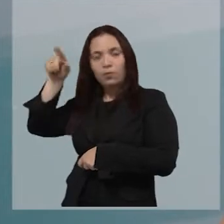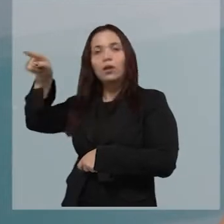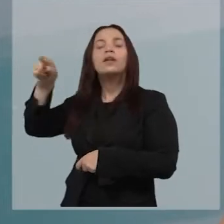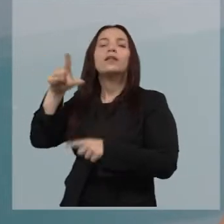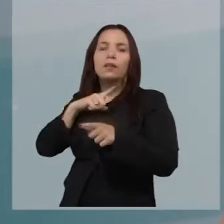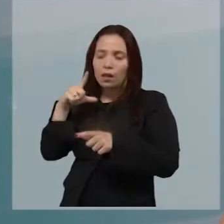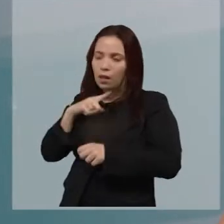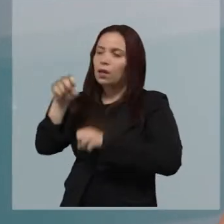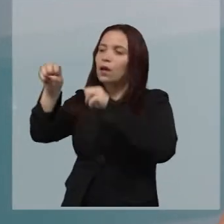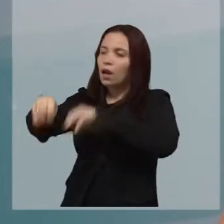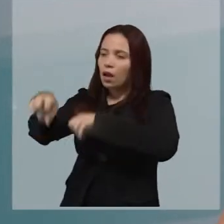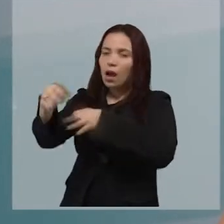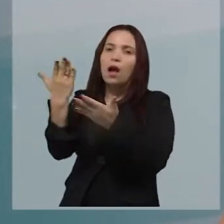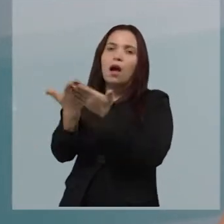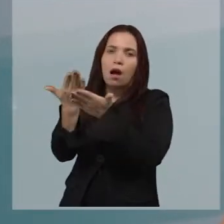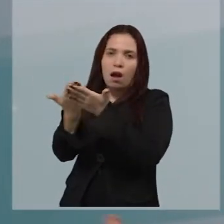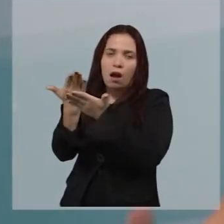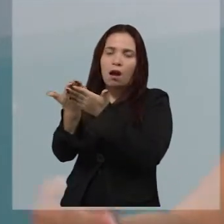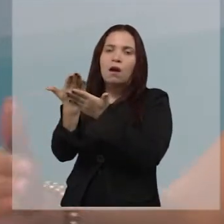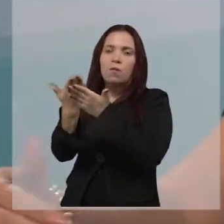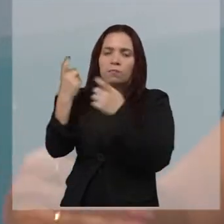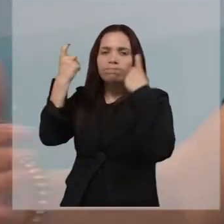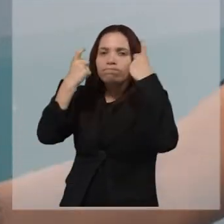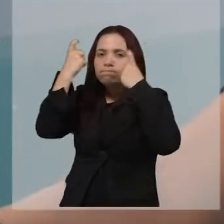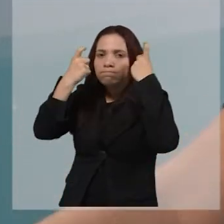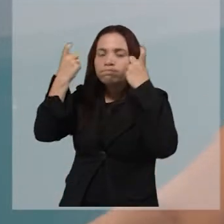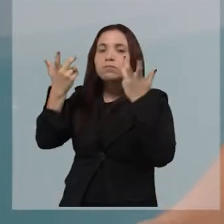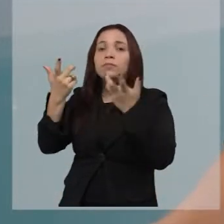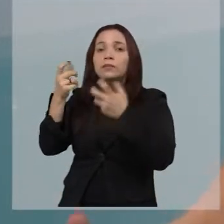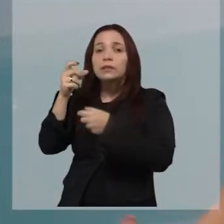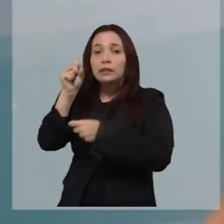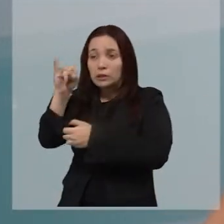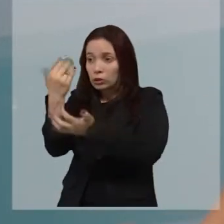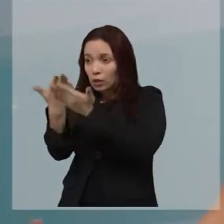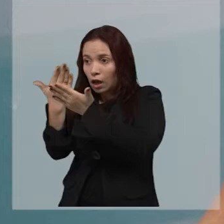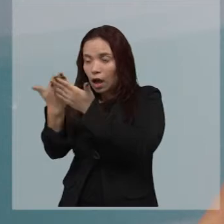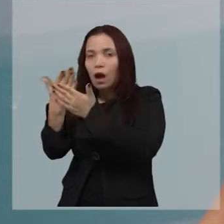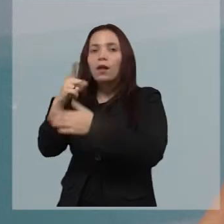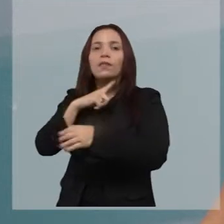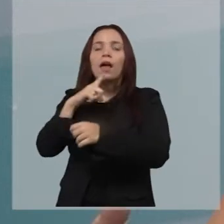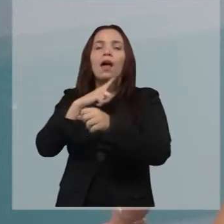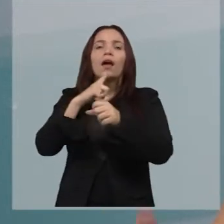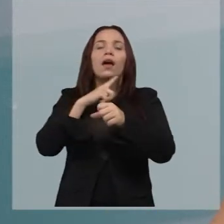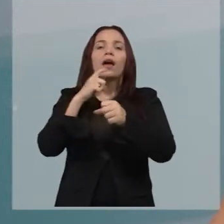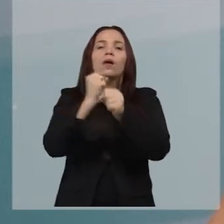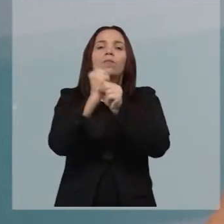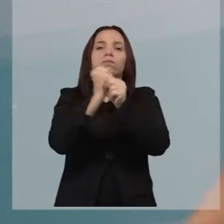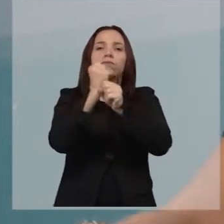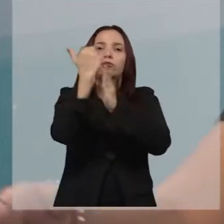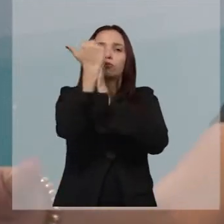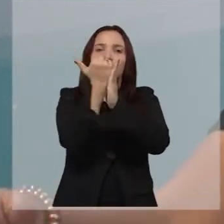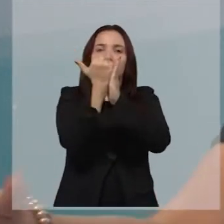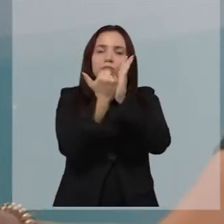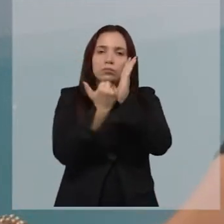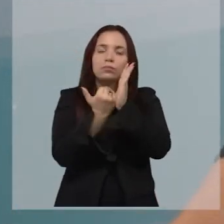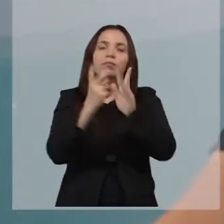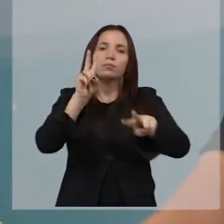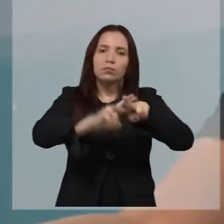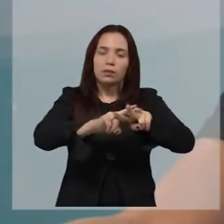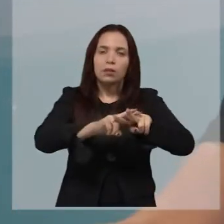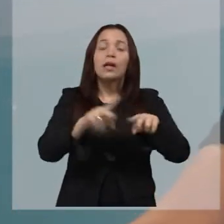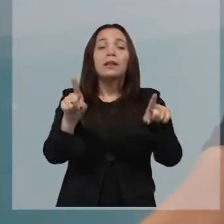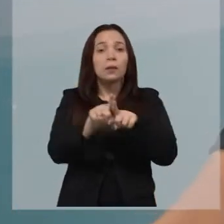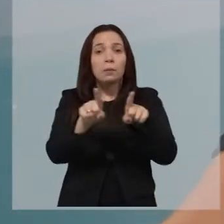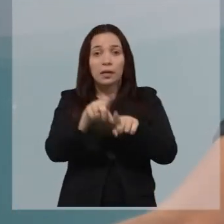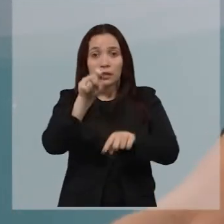na educação, né, em sala de aula. E se preocupa, inclusive, com a remissão de pena, mas tem remissão de pena na sala de aula, tem a remissão de pena da mão